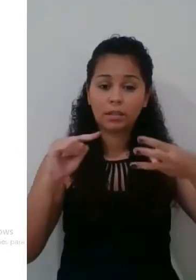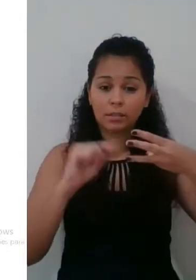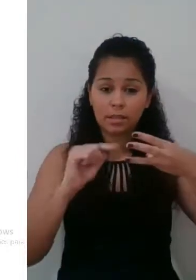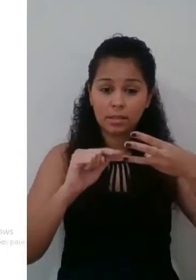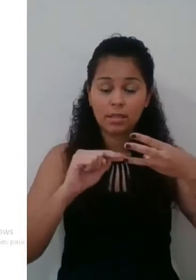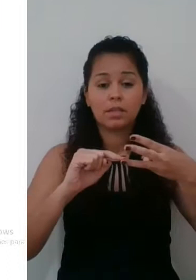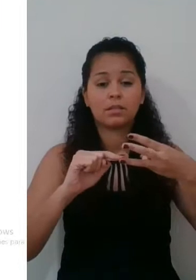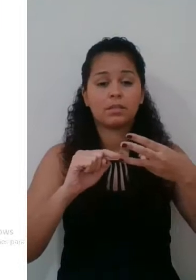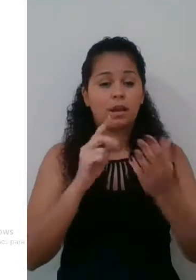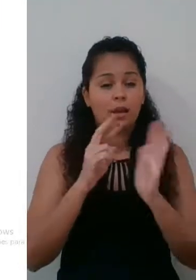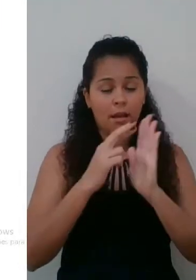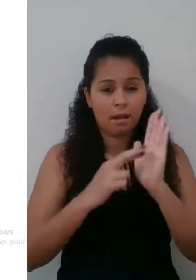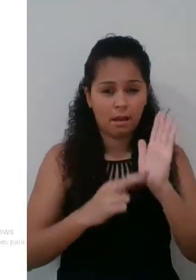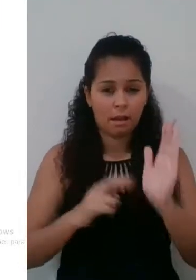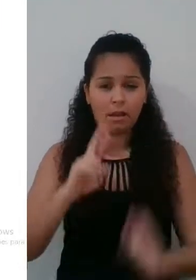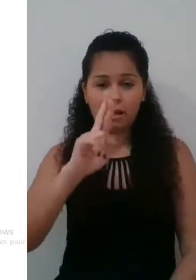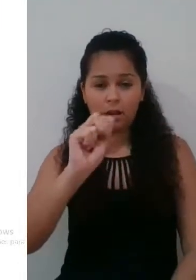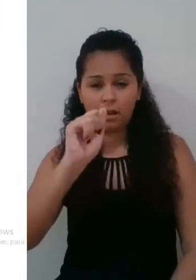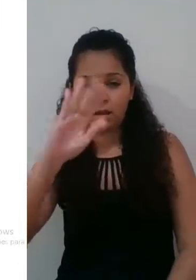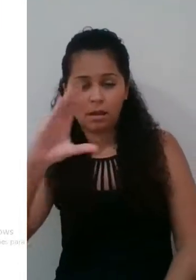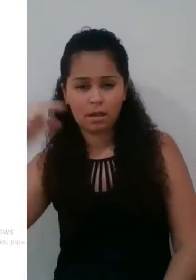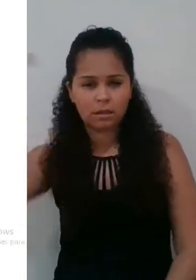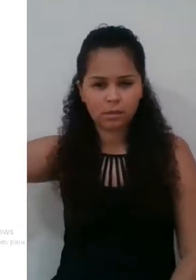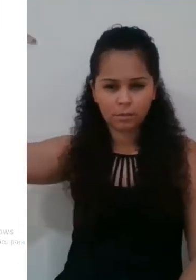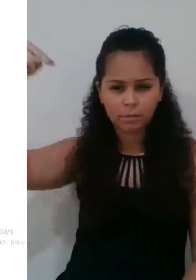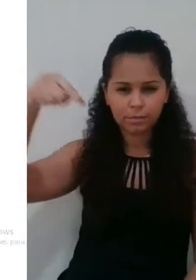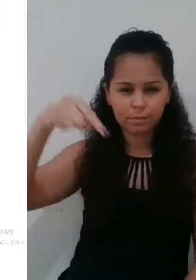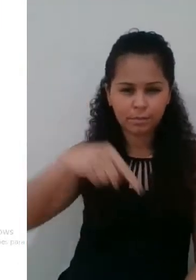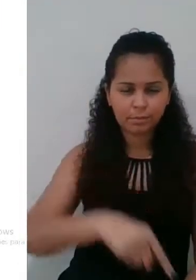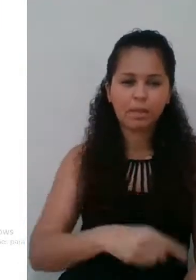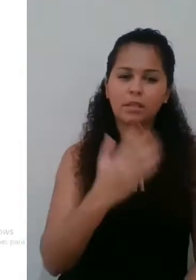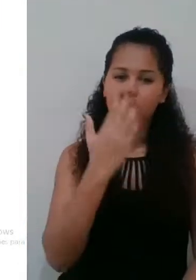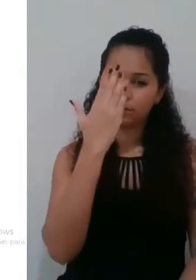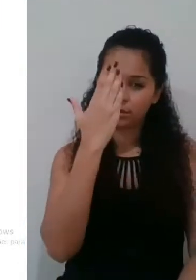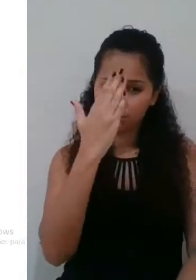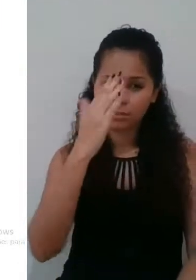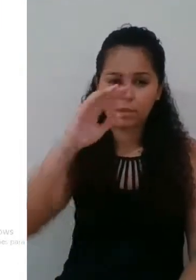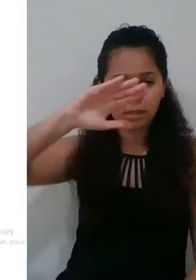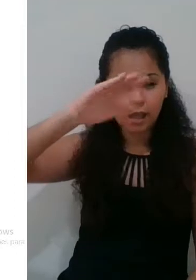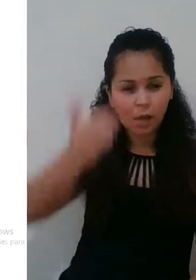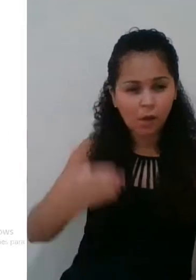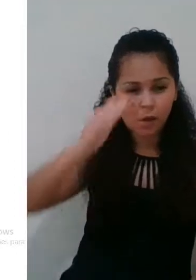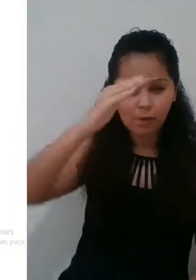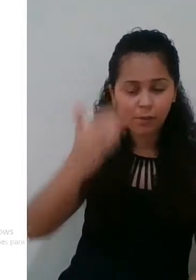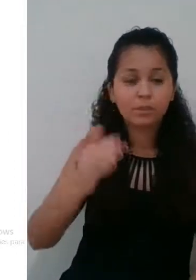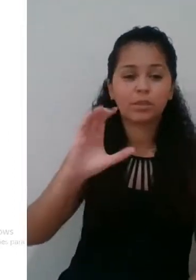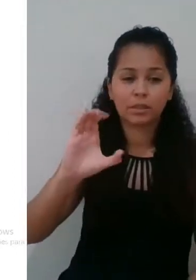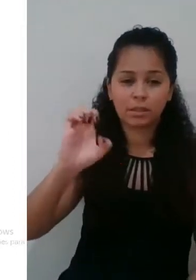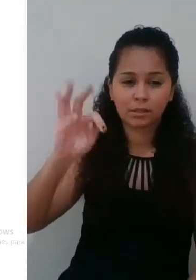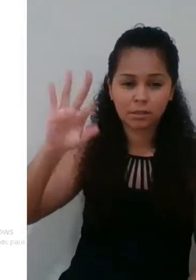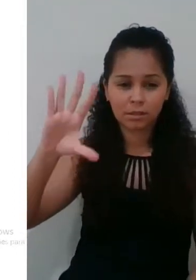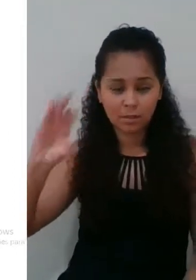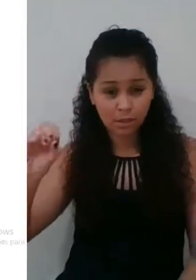Todo raio que incide no espelho passando pelo centro de curvatura é refletido sobre si mesmo. Então, o raio que